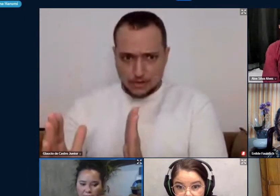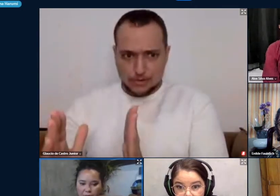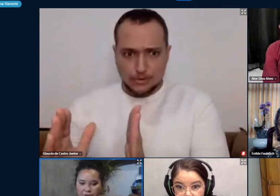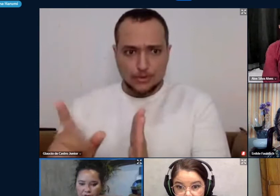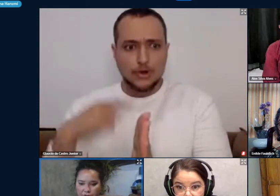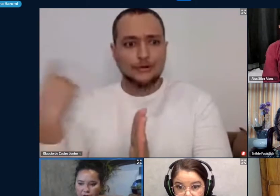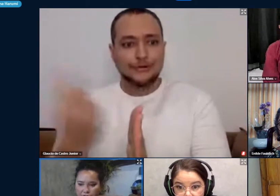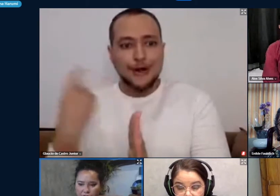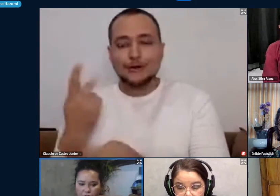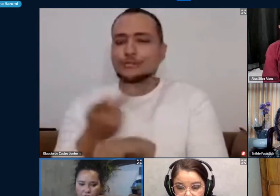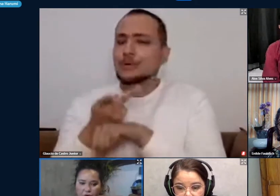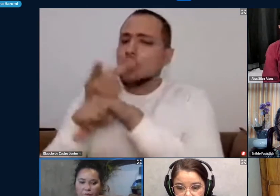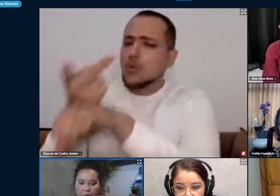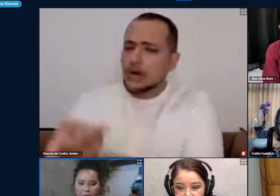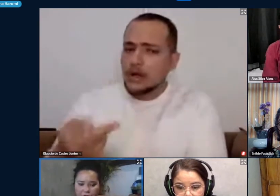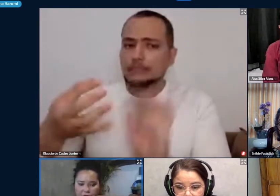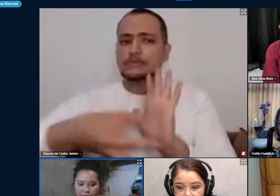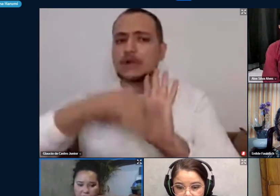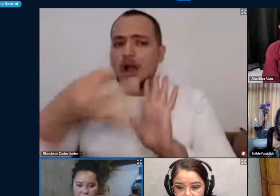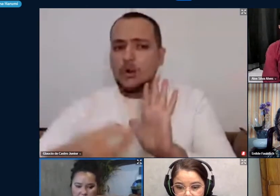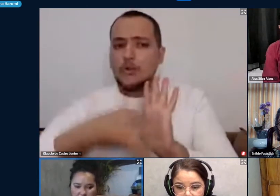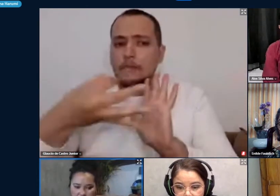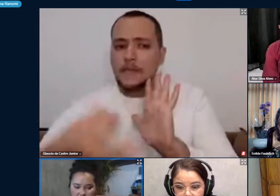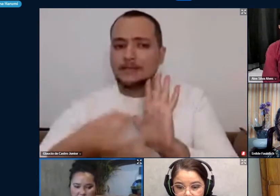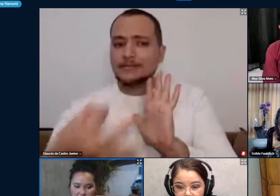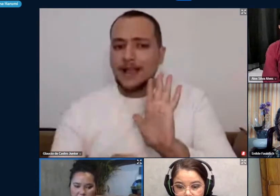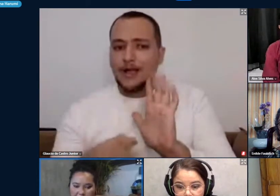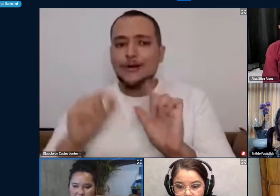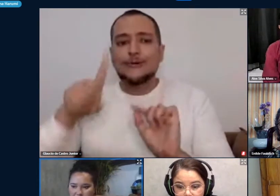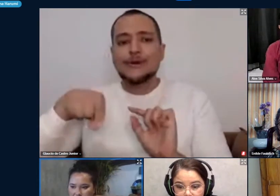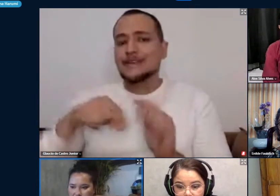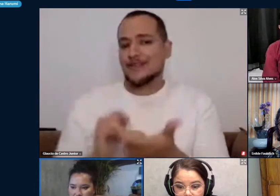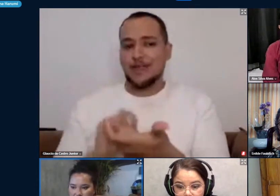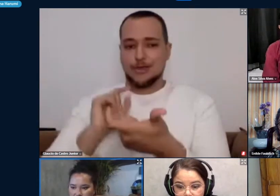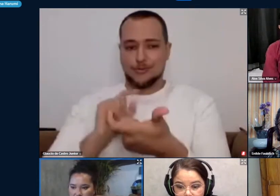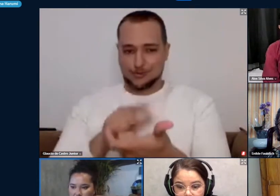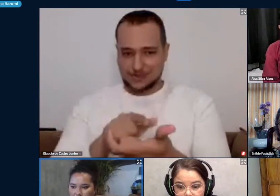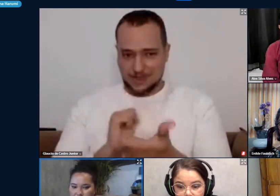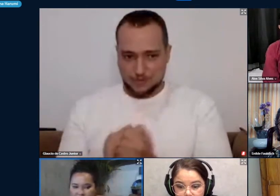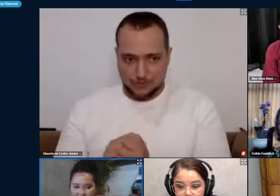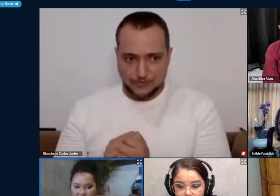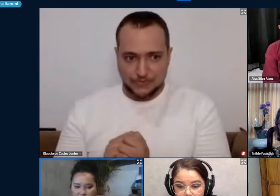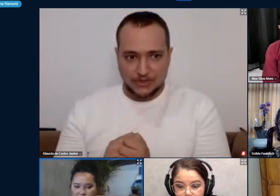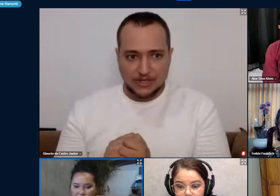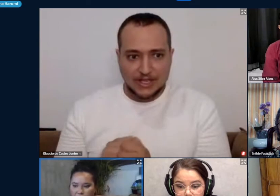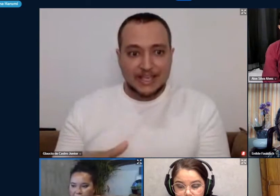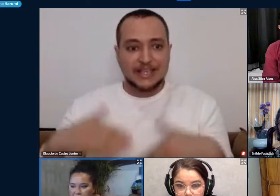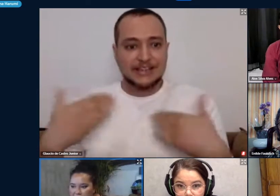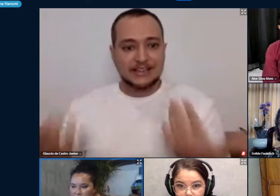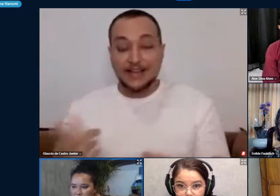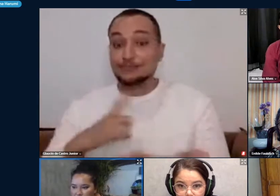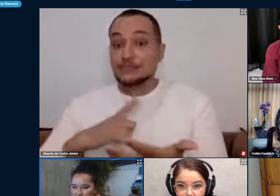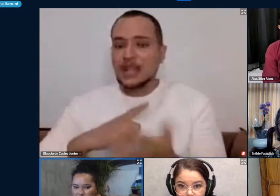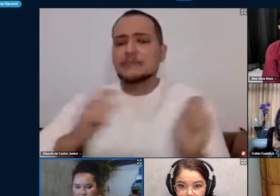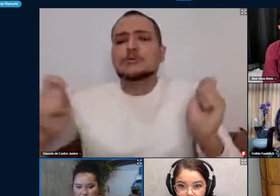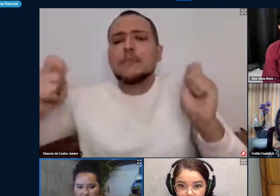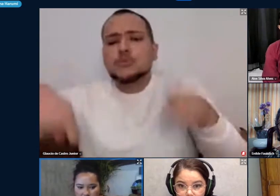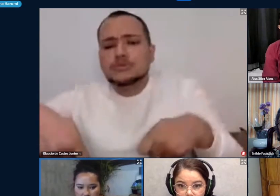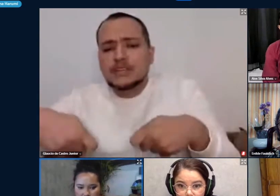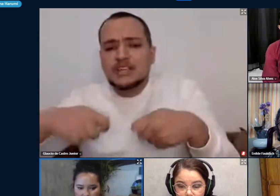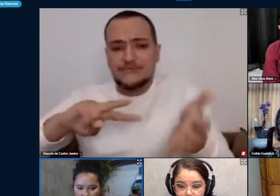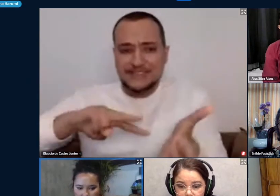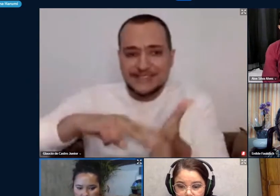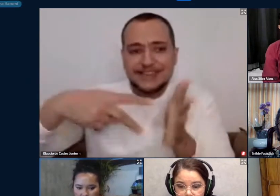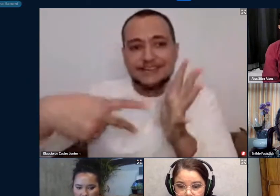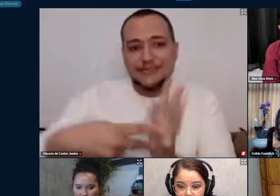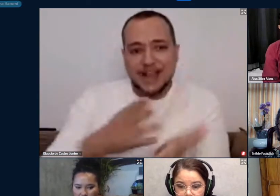como o termo objetivo, como objetivo da pesquisa, no processo de argumentação